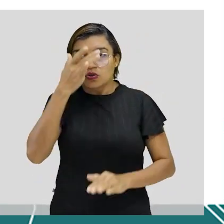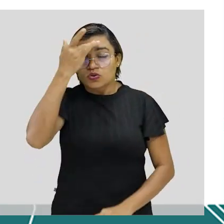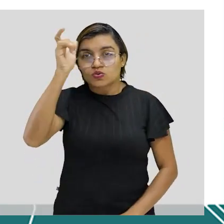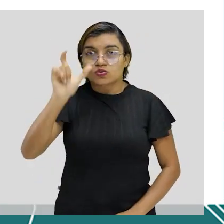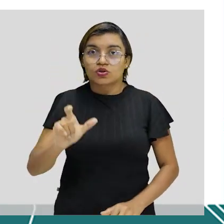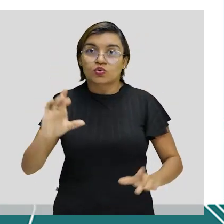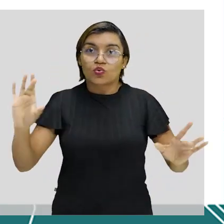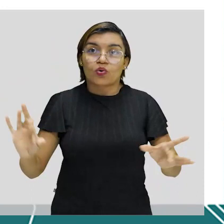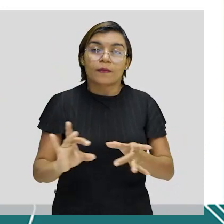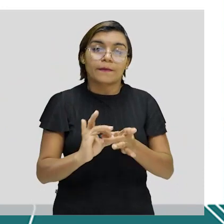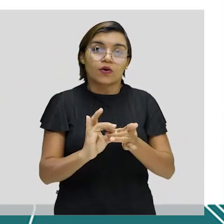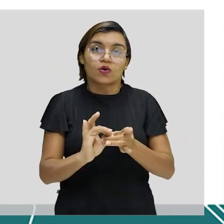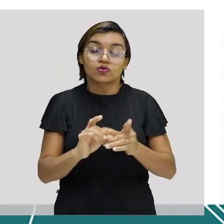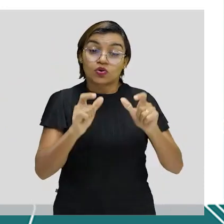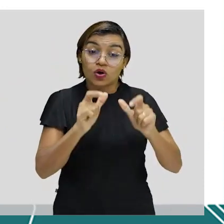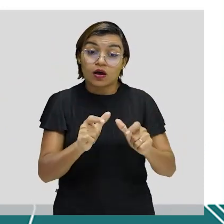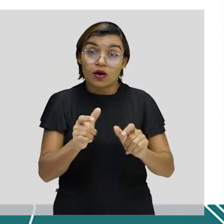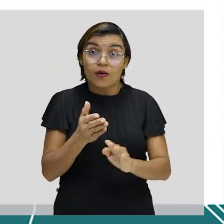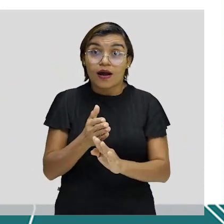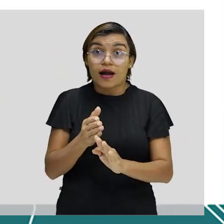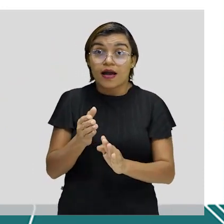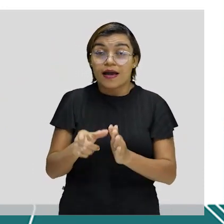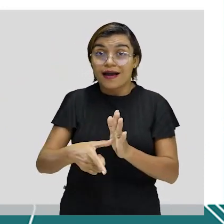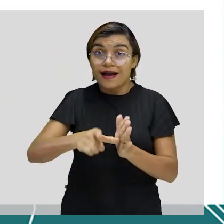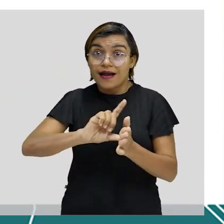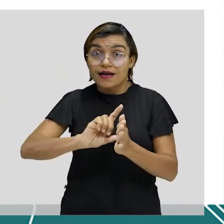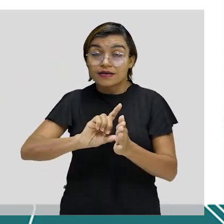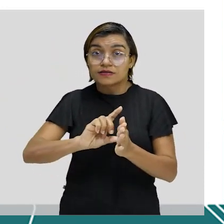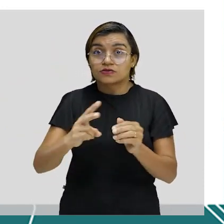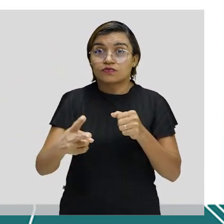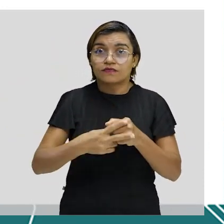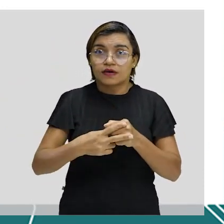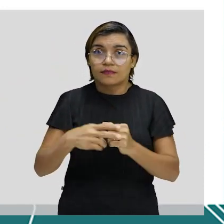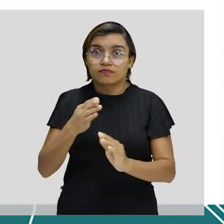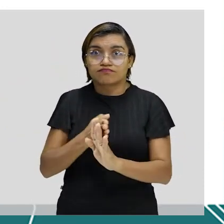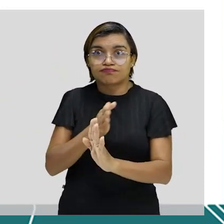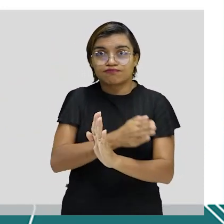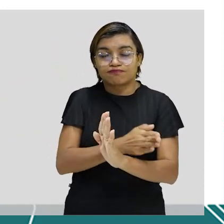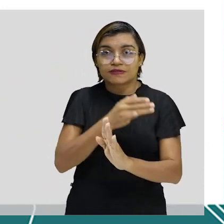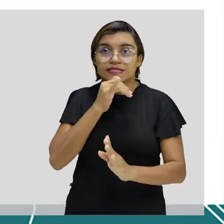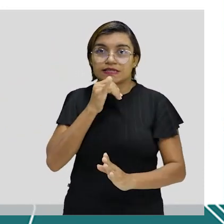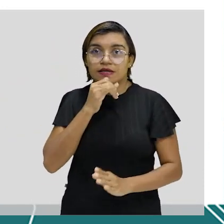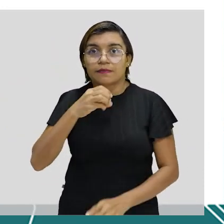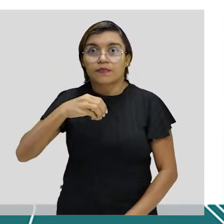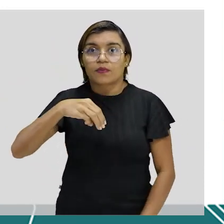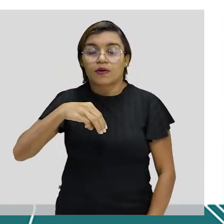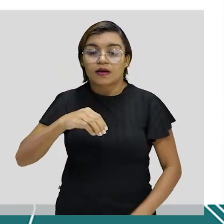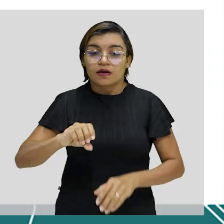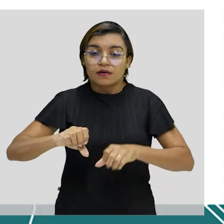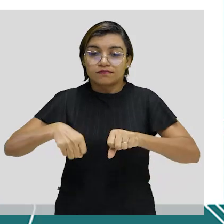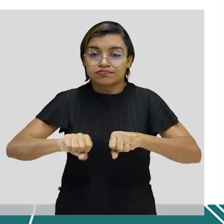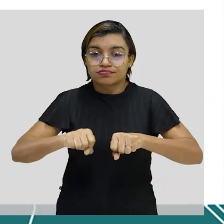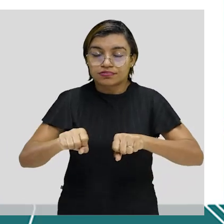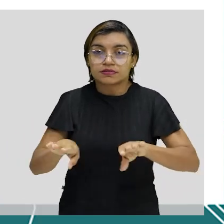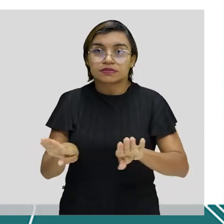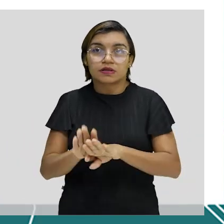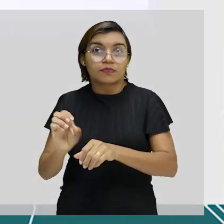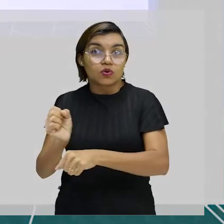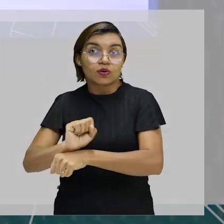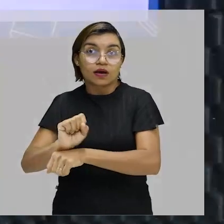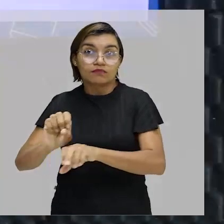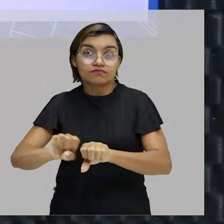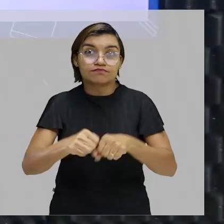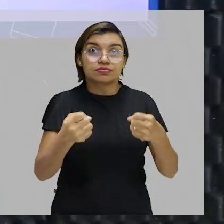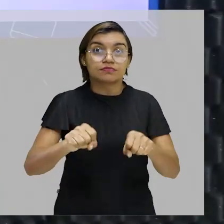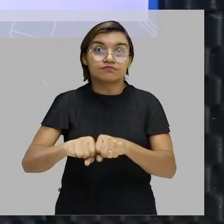estiver posicionado antes do verbo, o que acontece? Ó? A moto e o carro quebraram, olha só. O sujeito vem antes